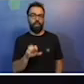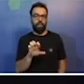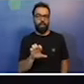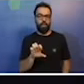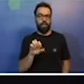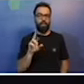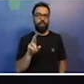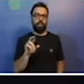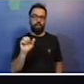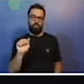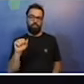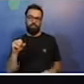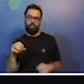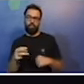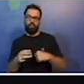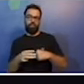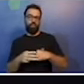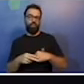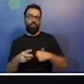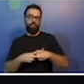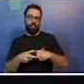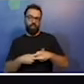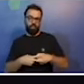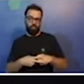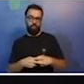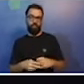ser, também no plural.